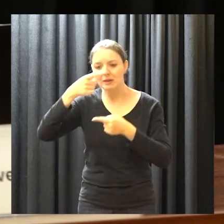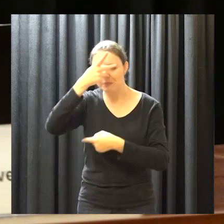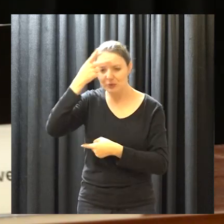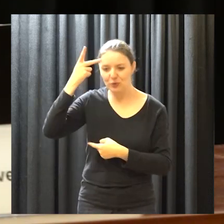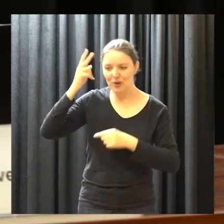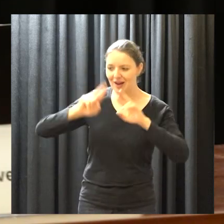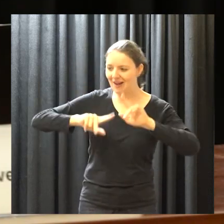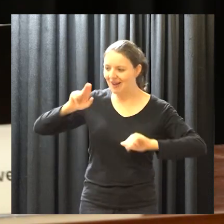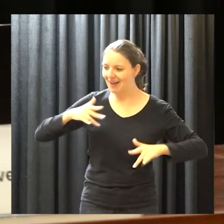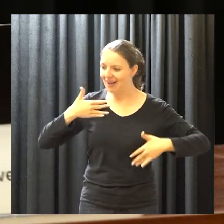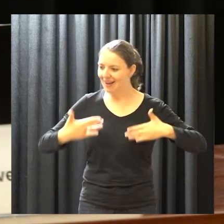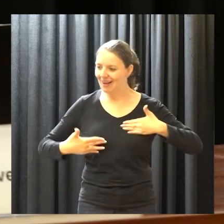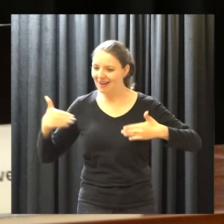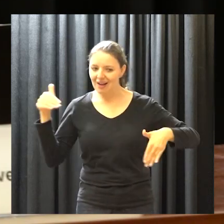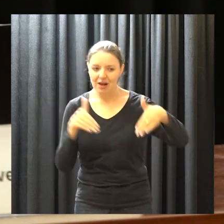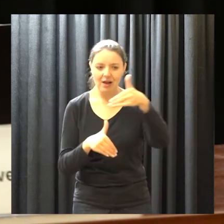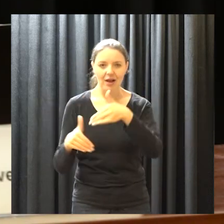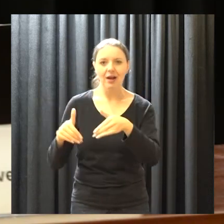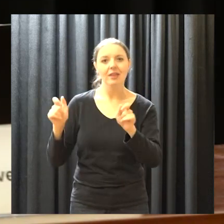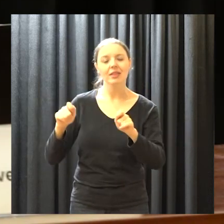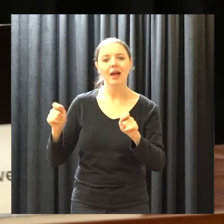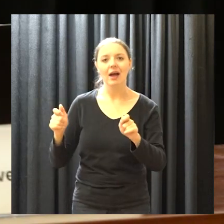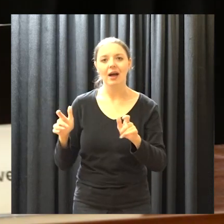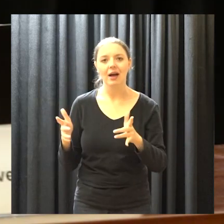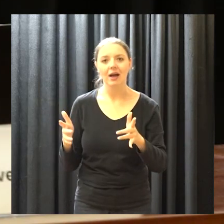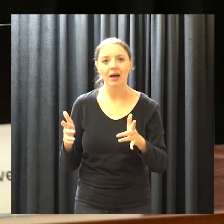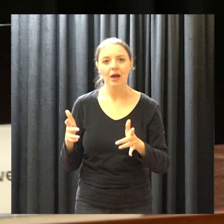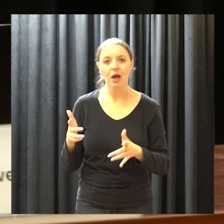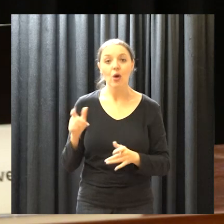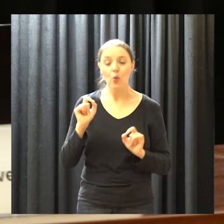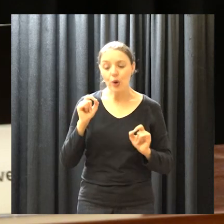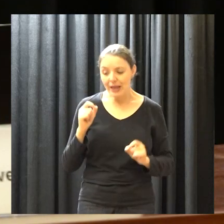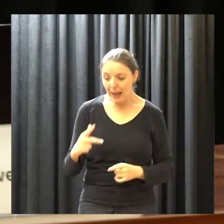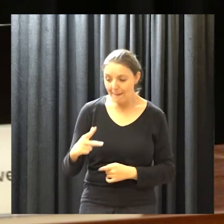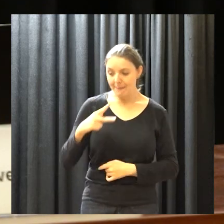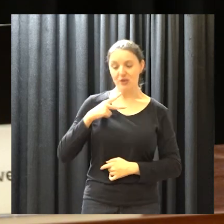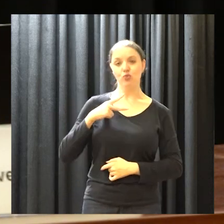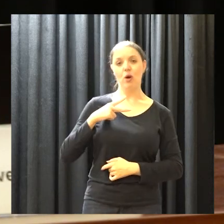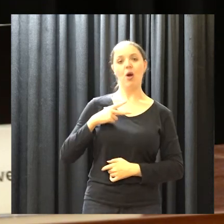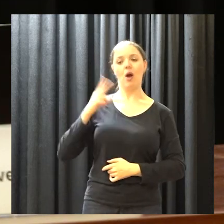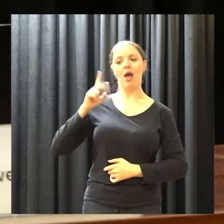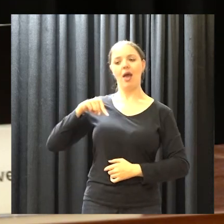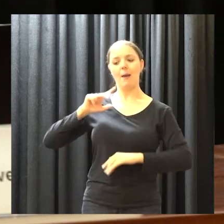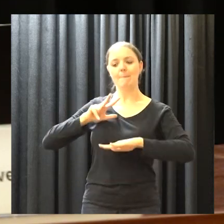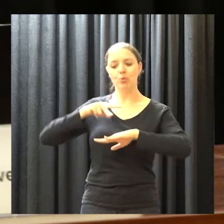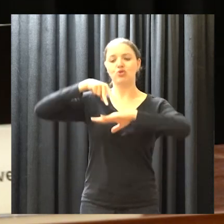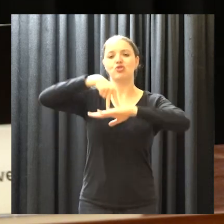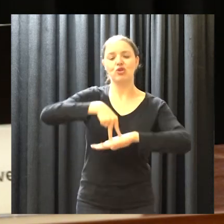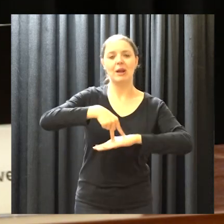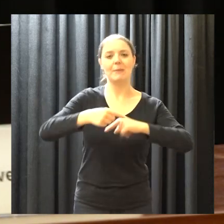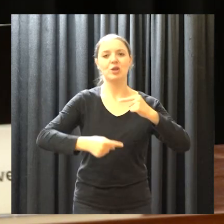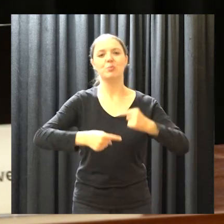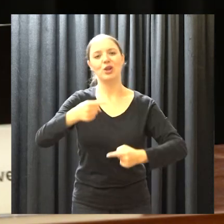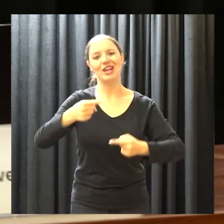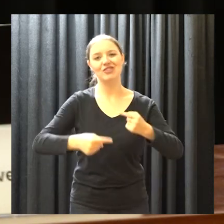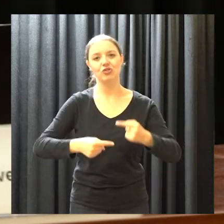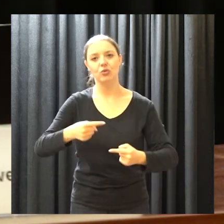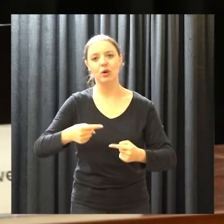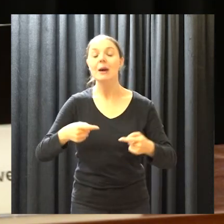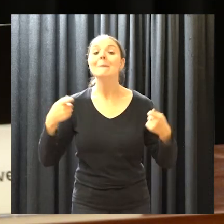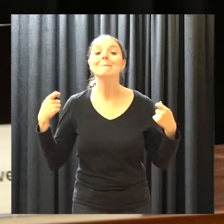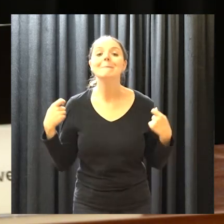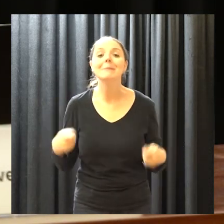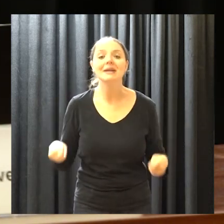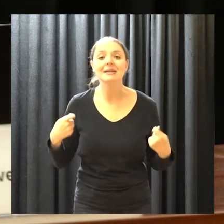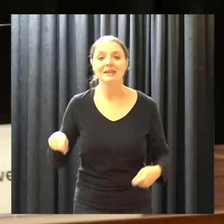Entendo que o pessoal é político e que precisamos nos tornar política. Entendendo, desculpa, que o pessoal é político e que precisamos